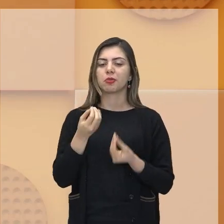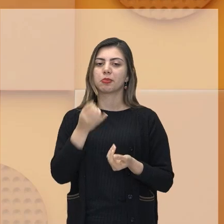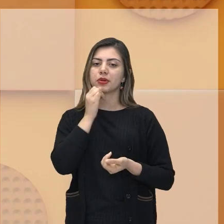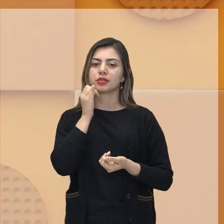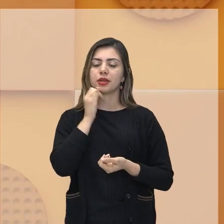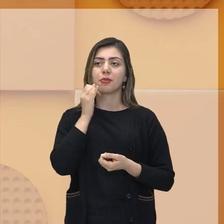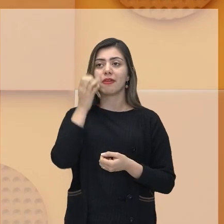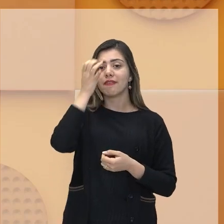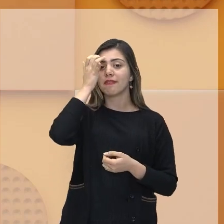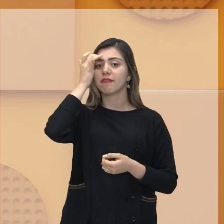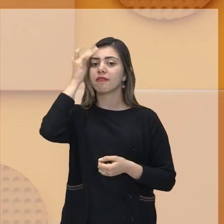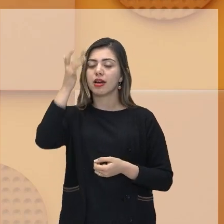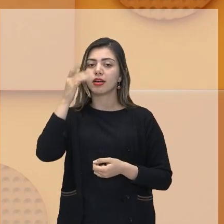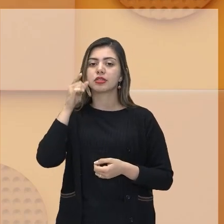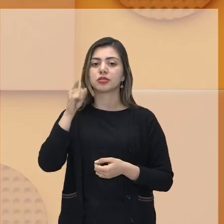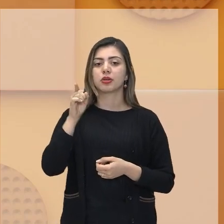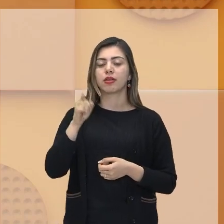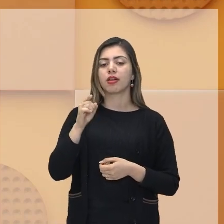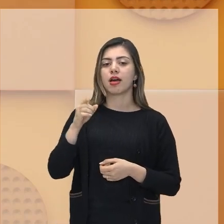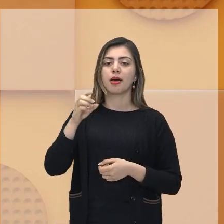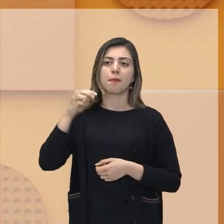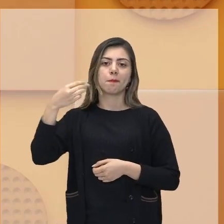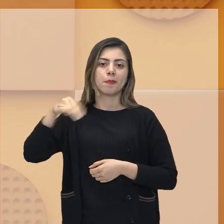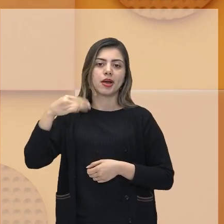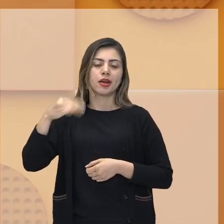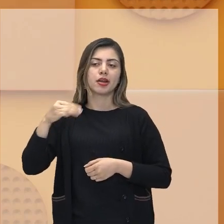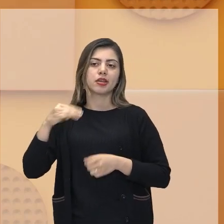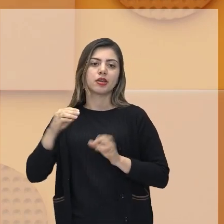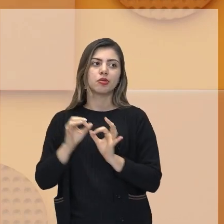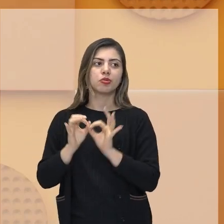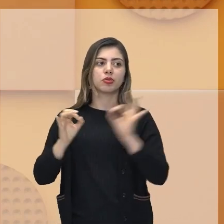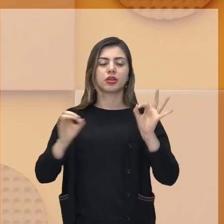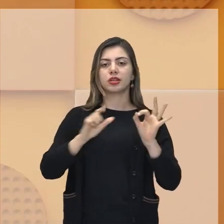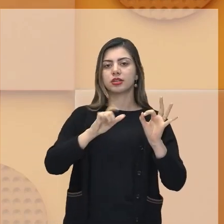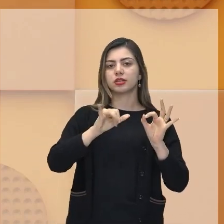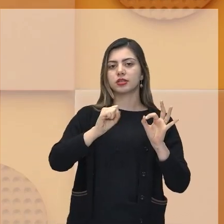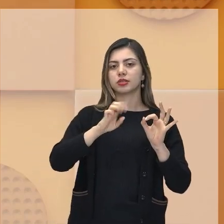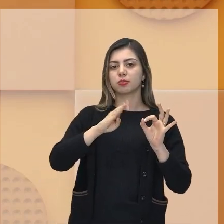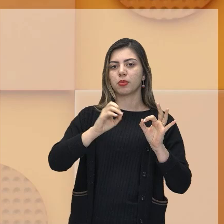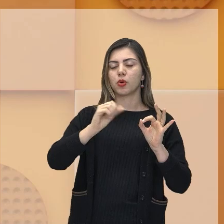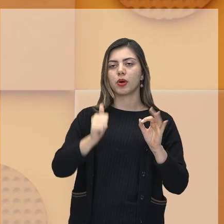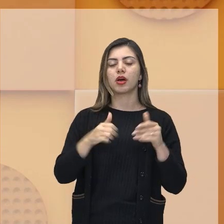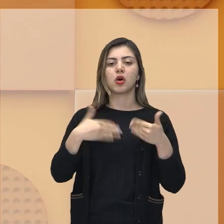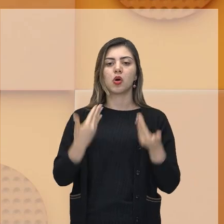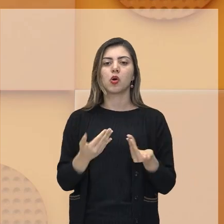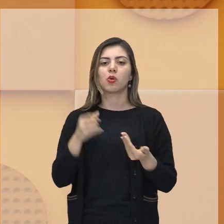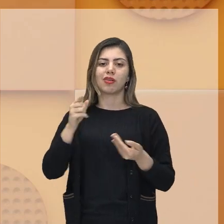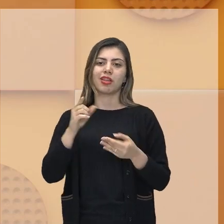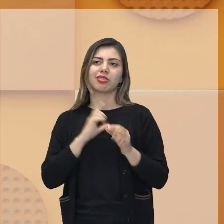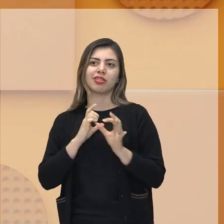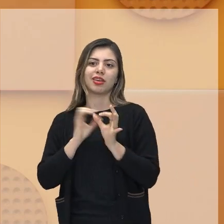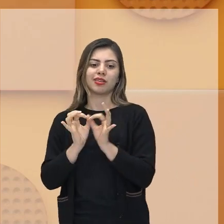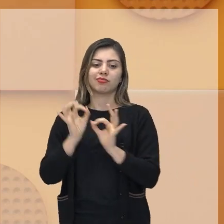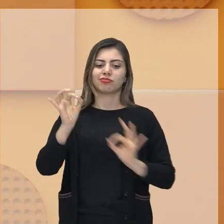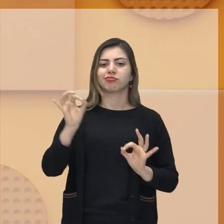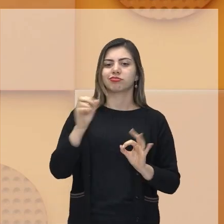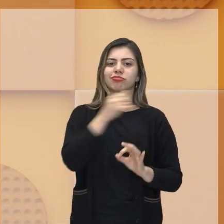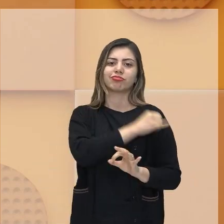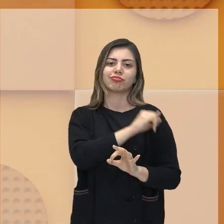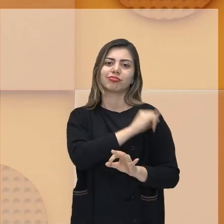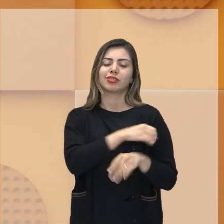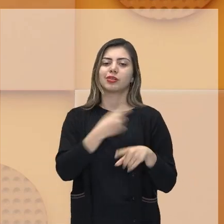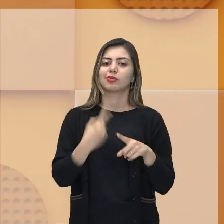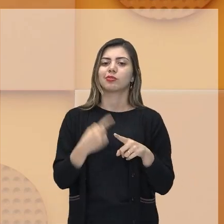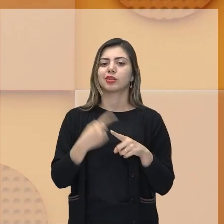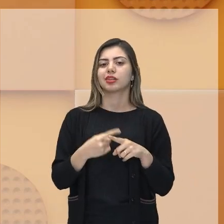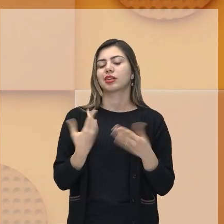Belém, ou até mesmo de São Luís, para Lisboa, do que propriamente ir de Belém, São Luís, para o Rio de Janeiro, por conta